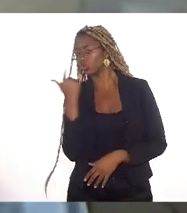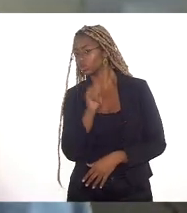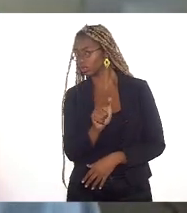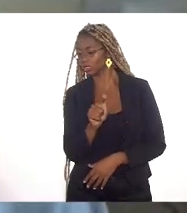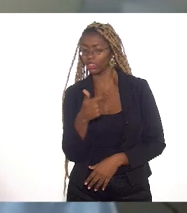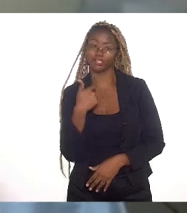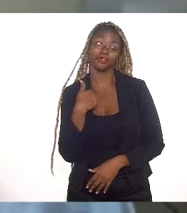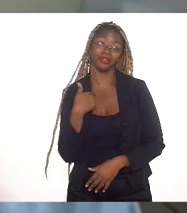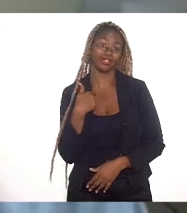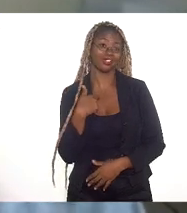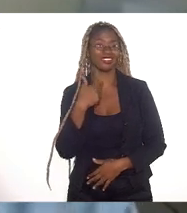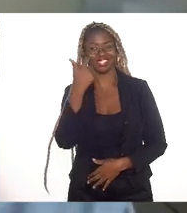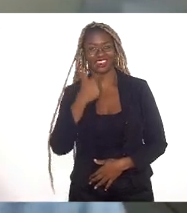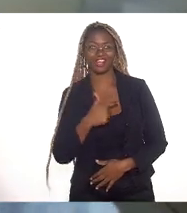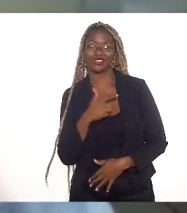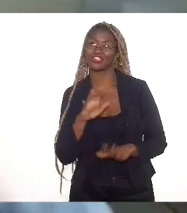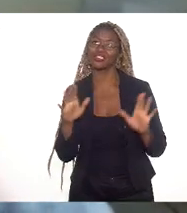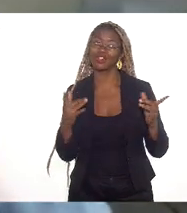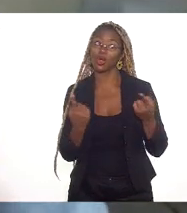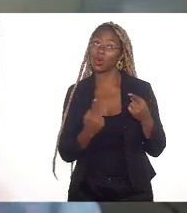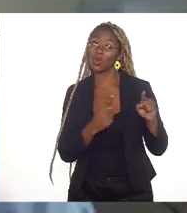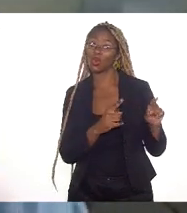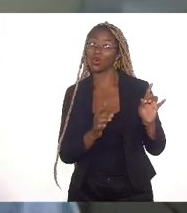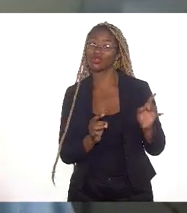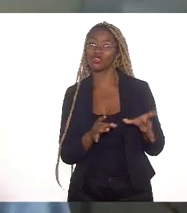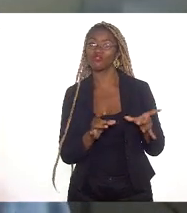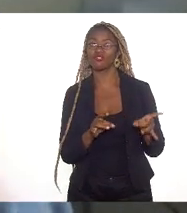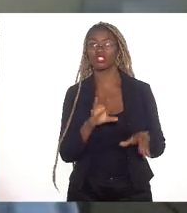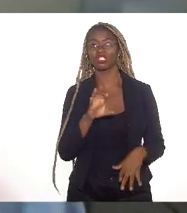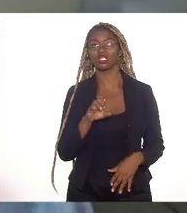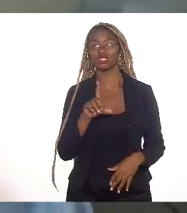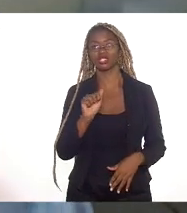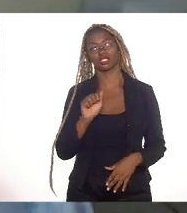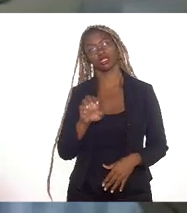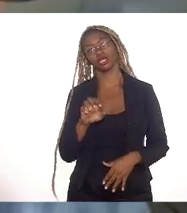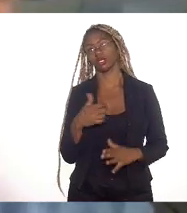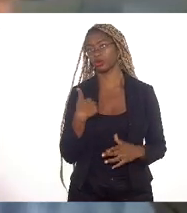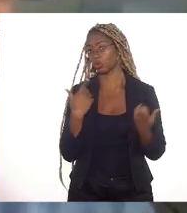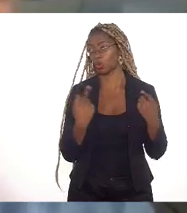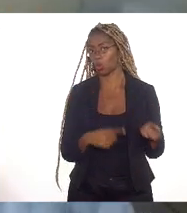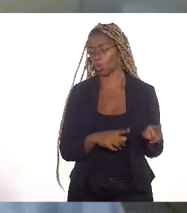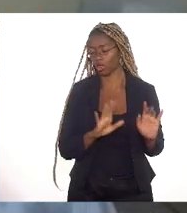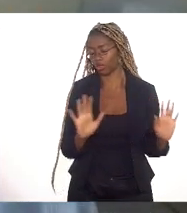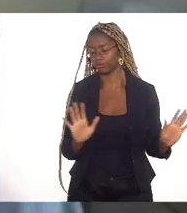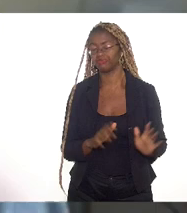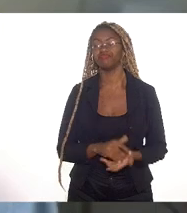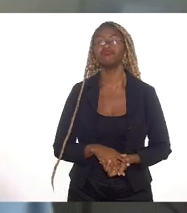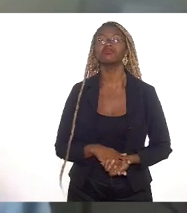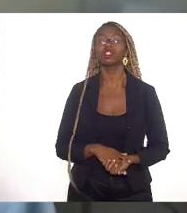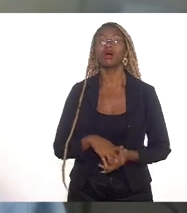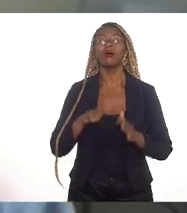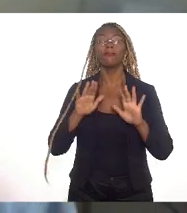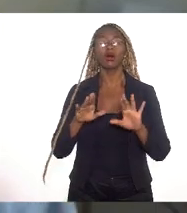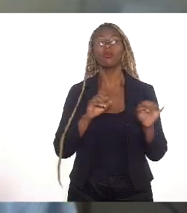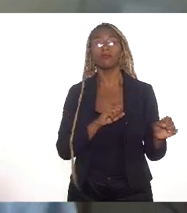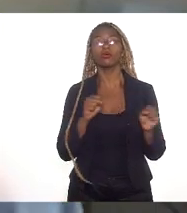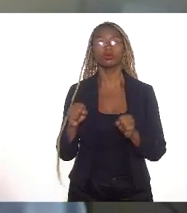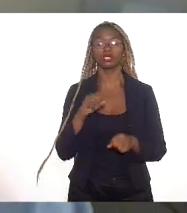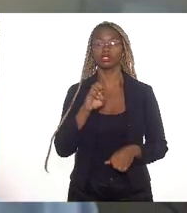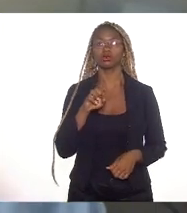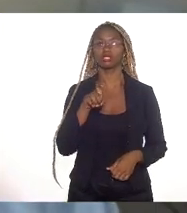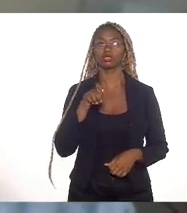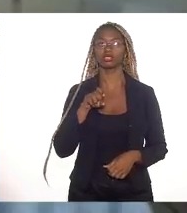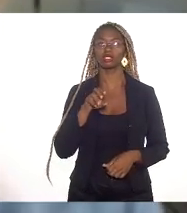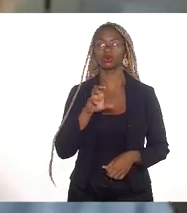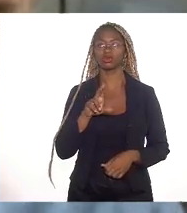eu sou daqueles que sou contra a concessão da sociedade da iniciativa privada, O Poder Executivo vai